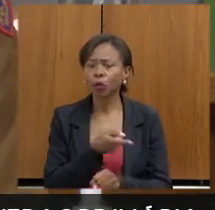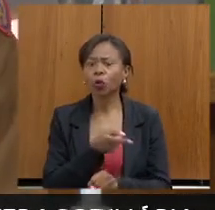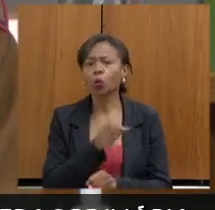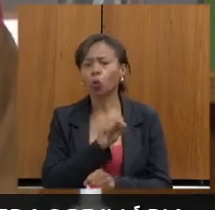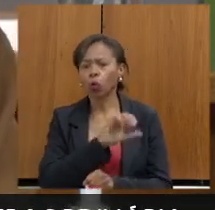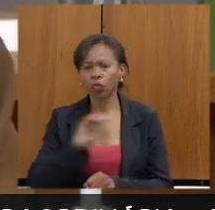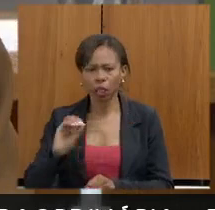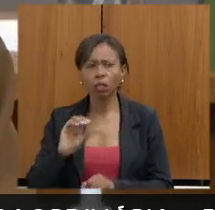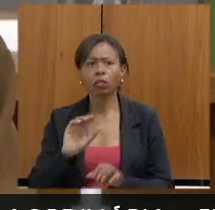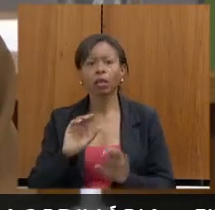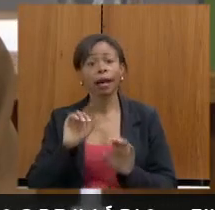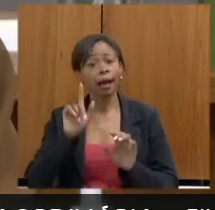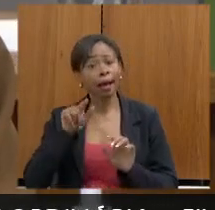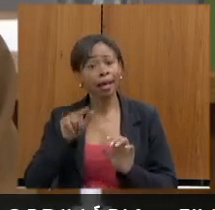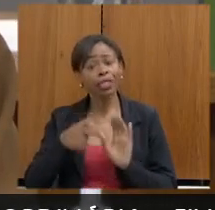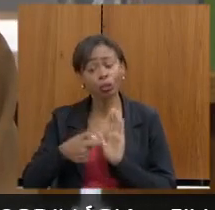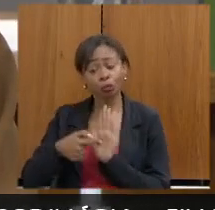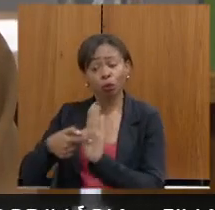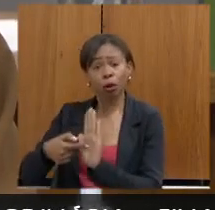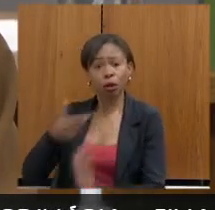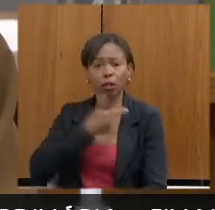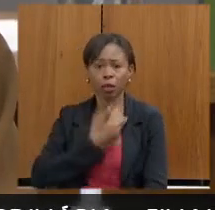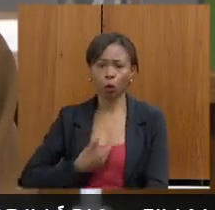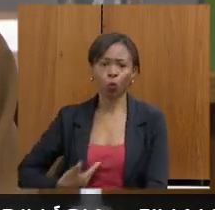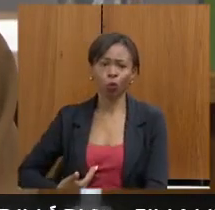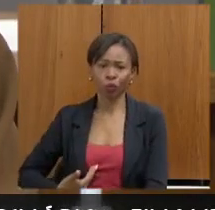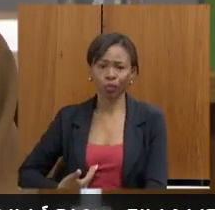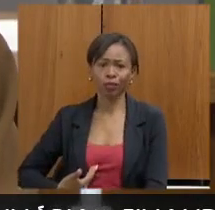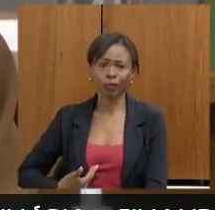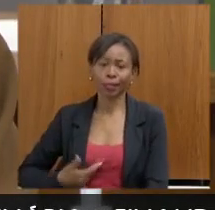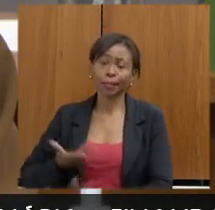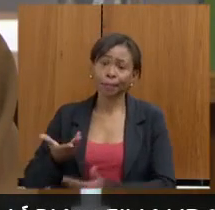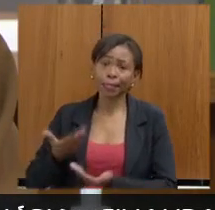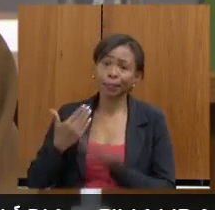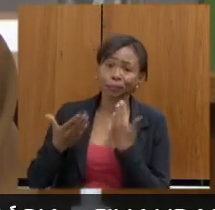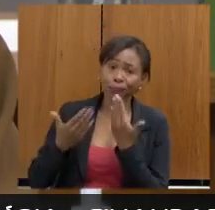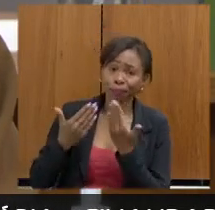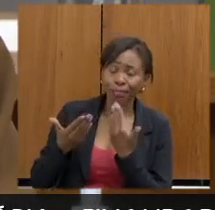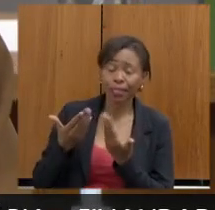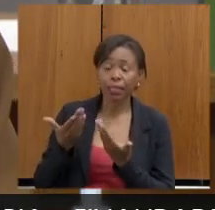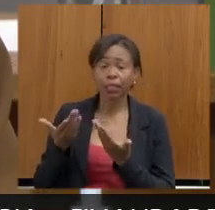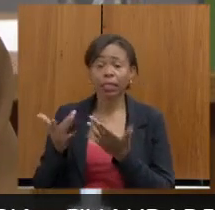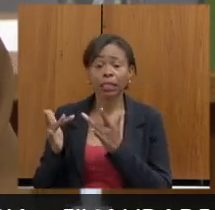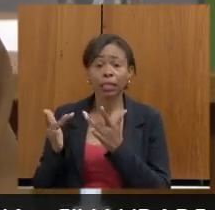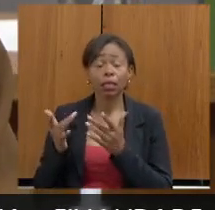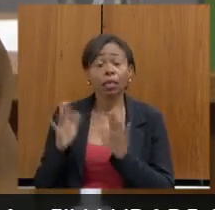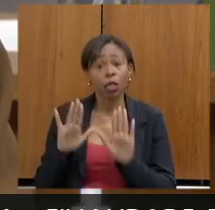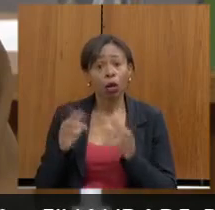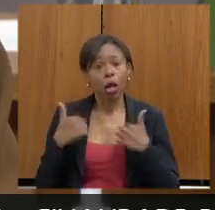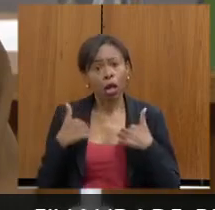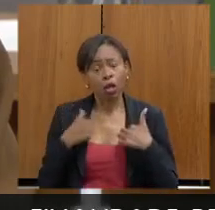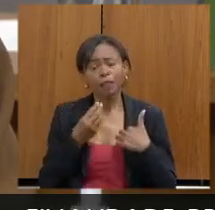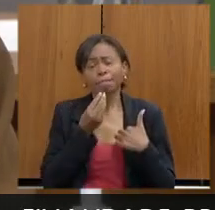para o Pará conversa com o governo e estamos avançando com boas expectativas tô com